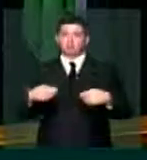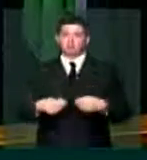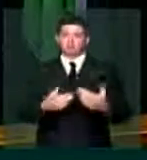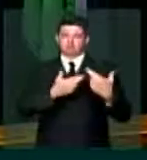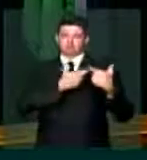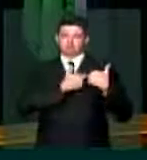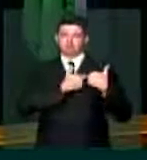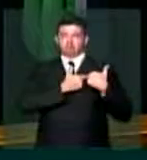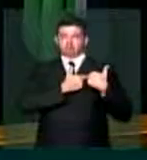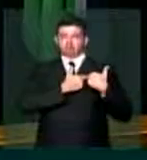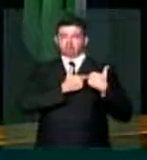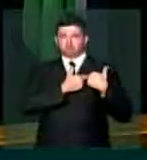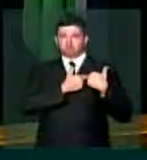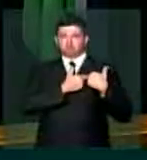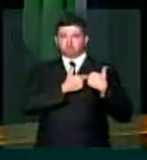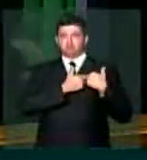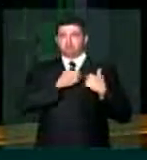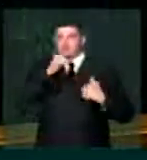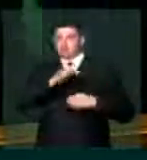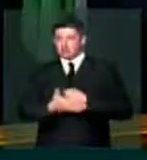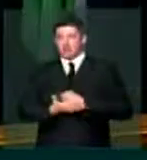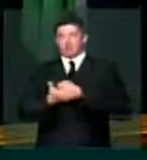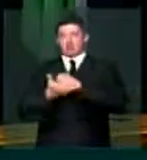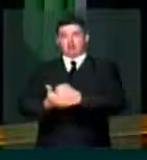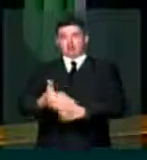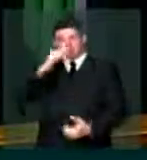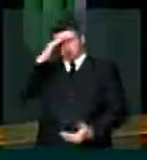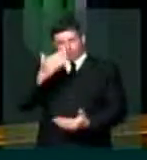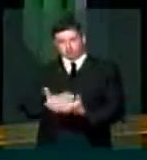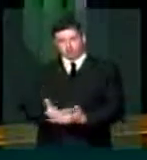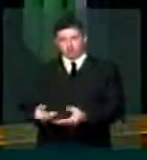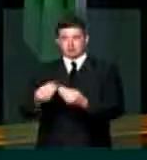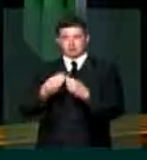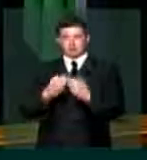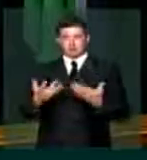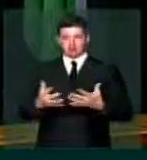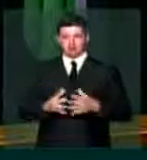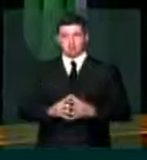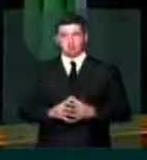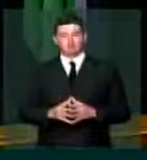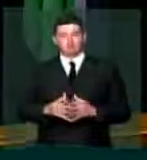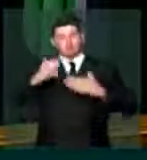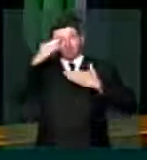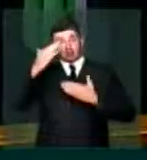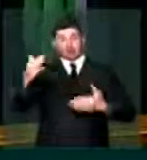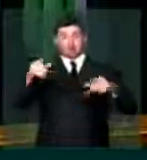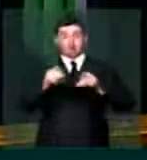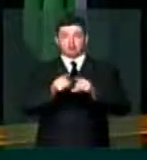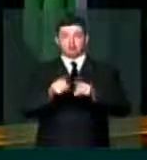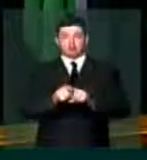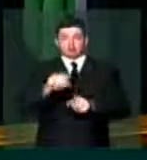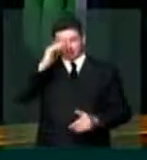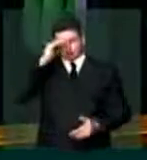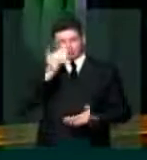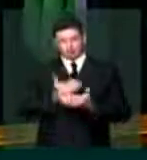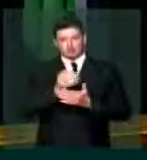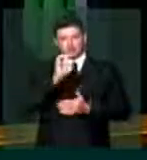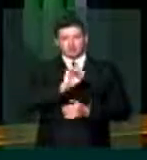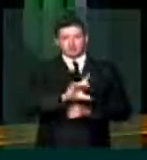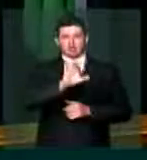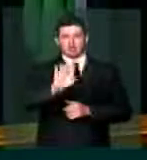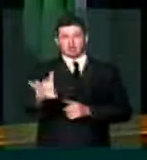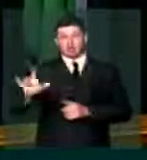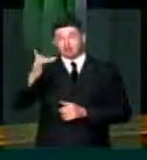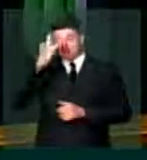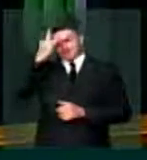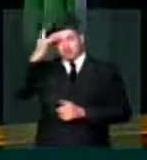isso, responsabilidades para com a confiança que recebi. Agradeço também a confiança de cada eleitor